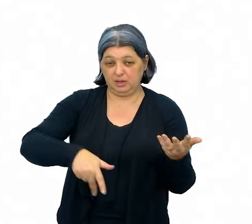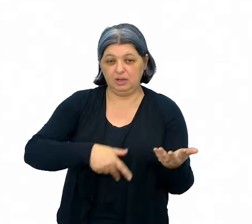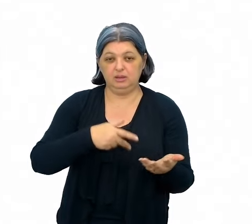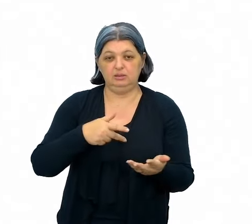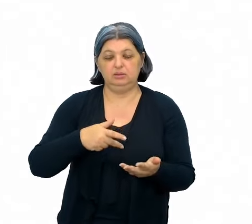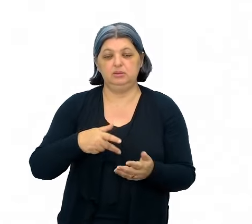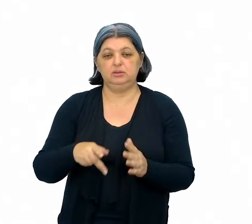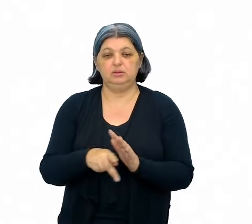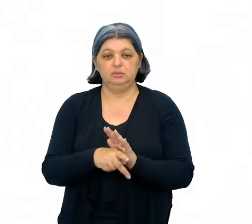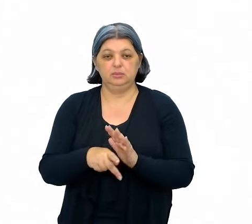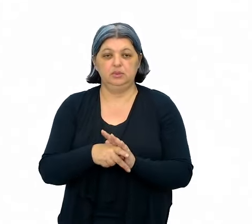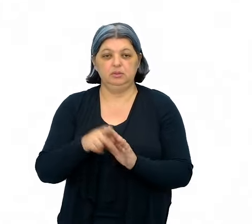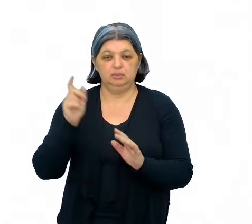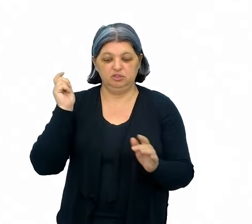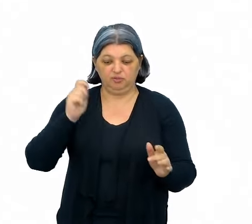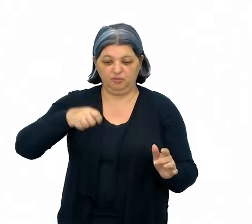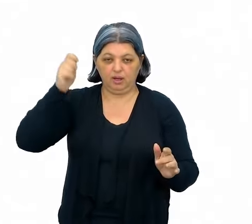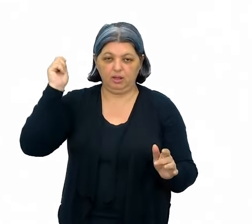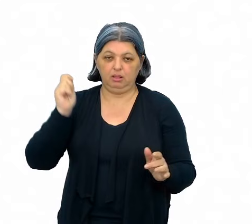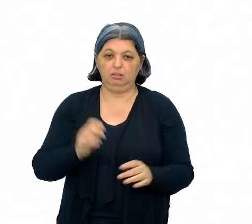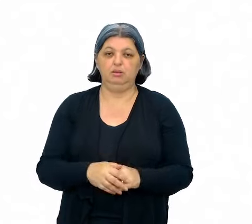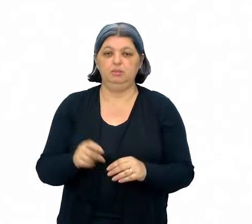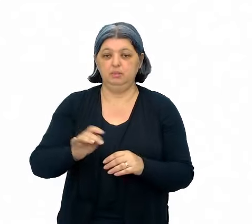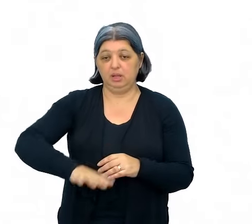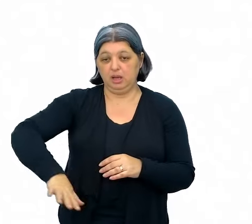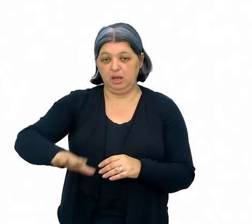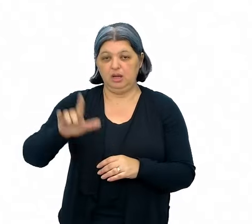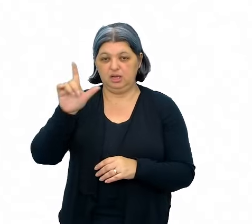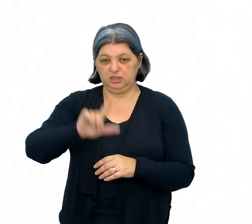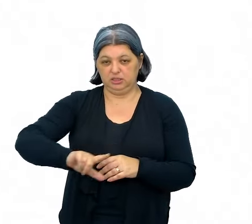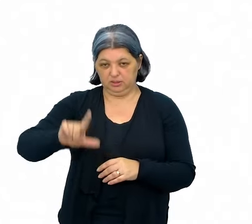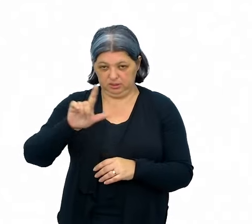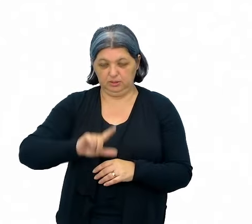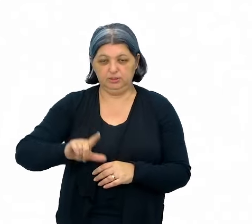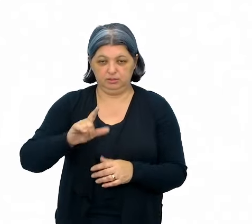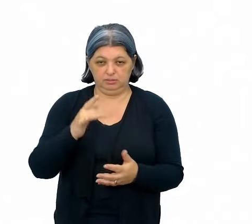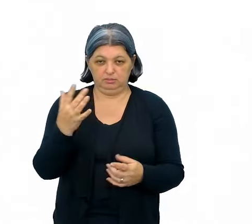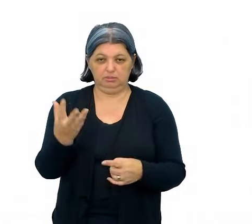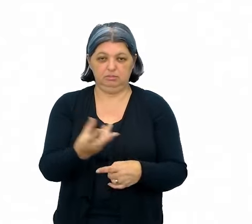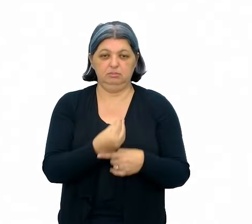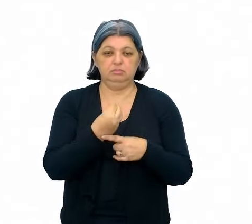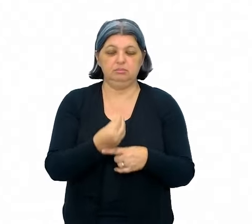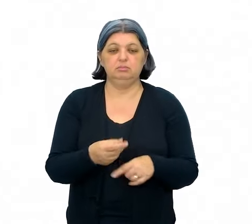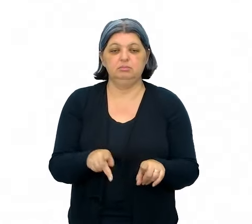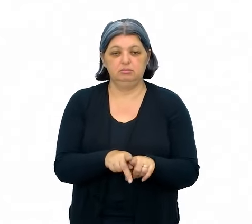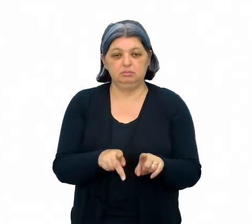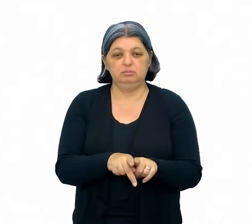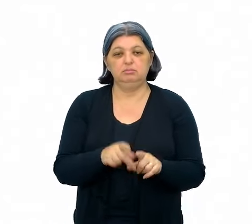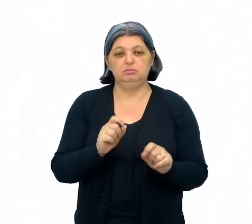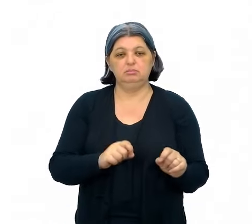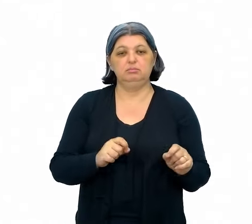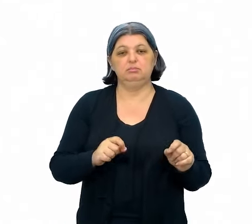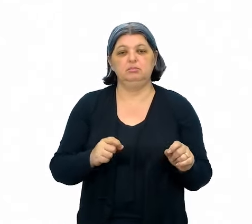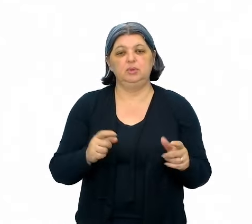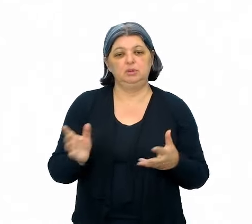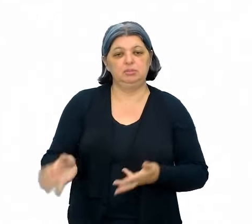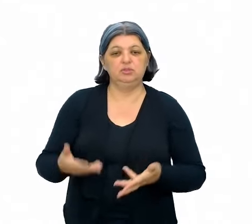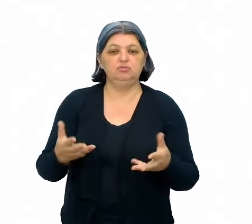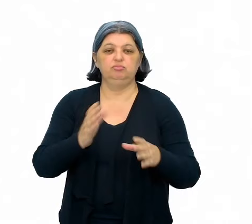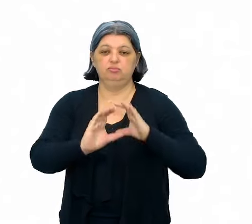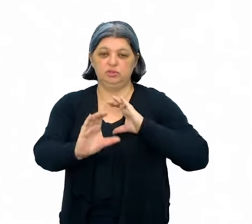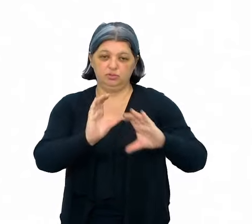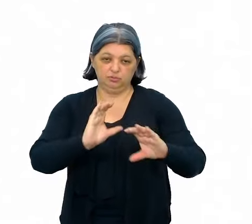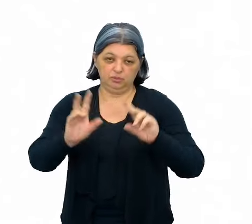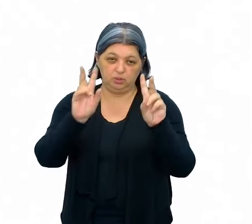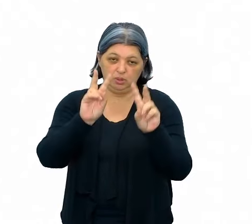outros textos do campo artístico literário, considerando a situação comunicativa, o tema, o estilo